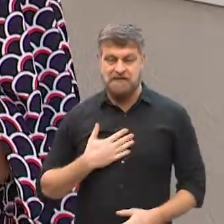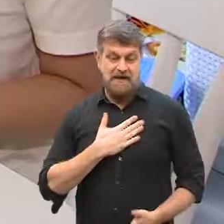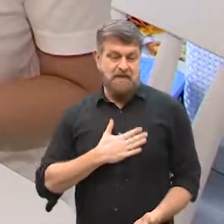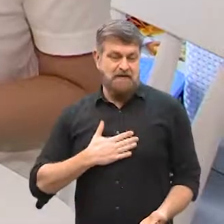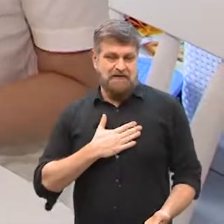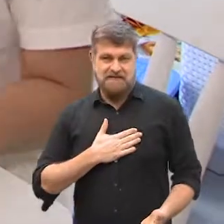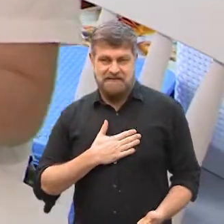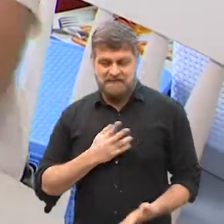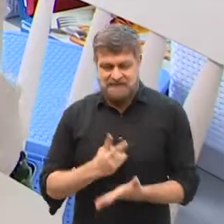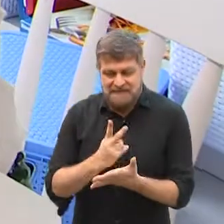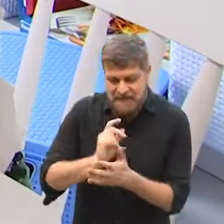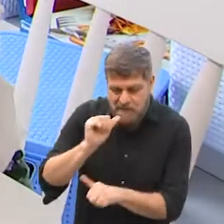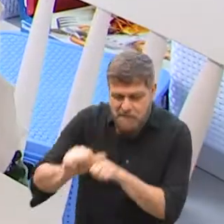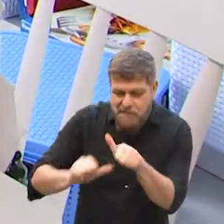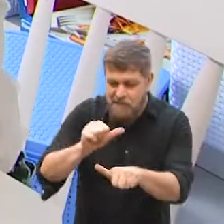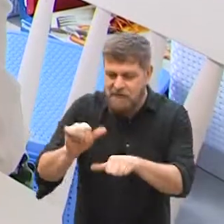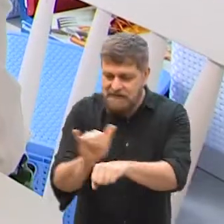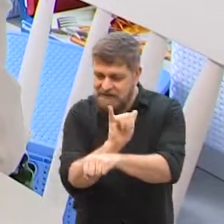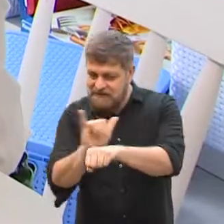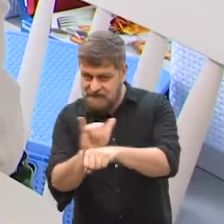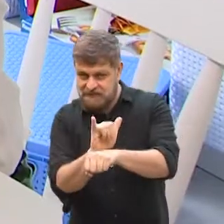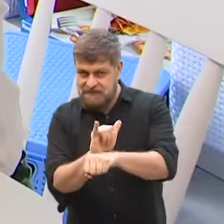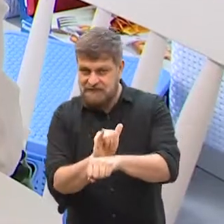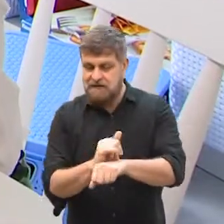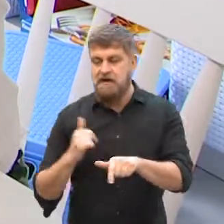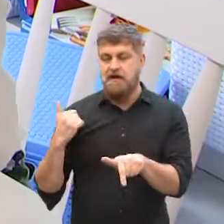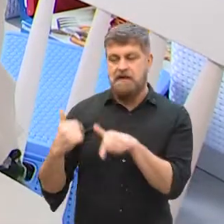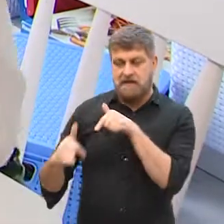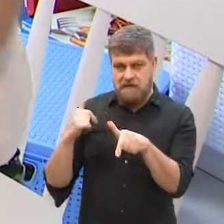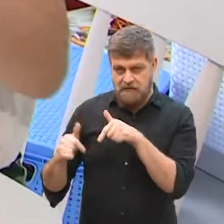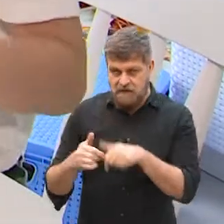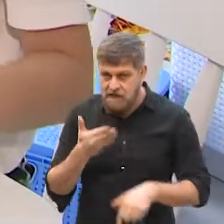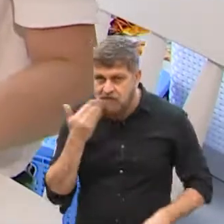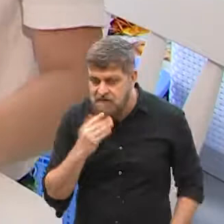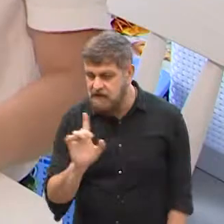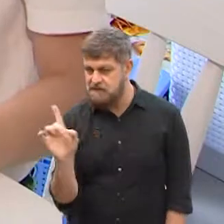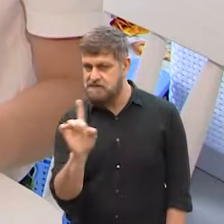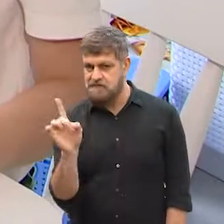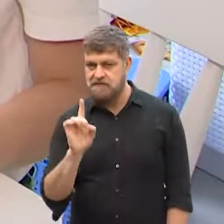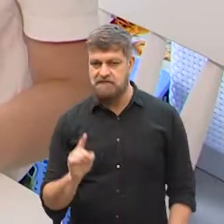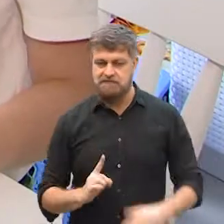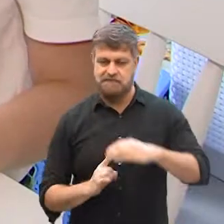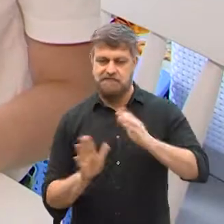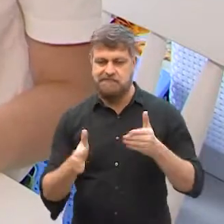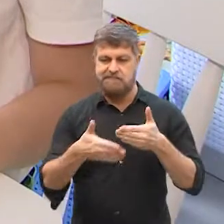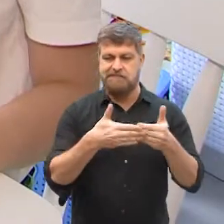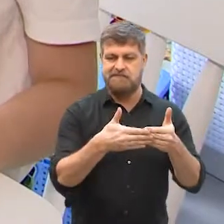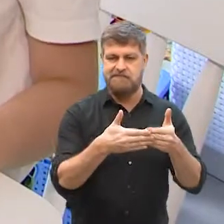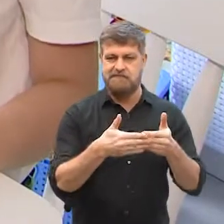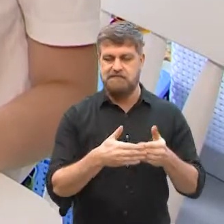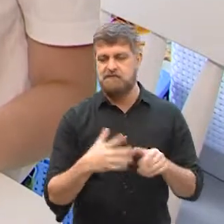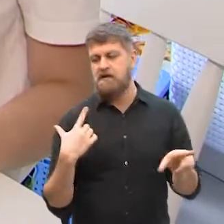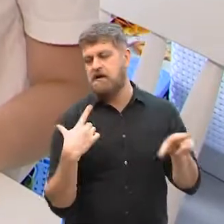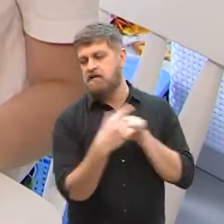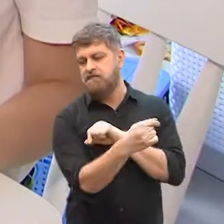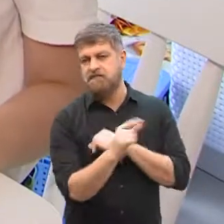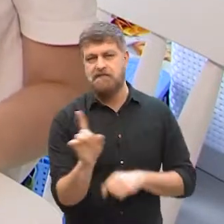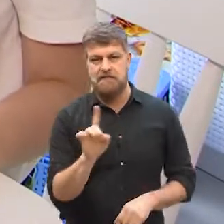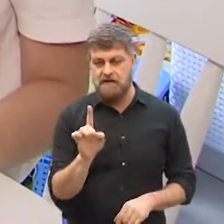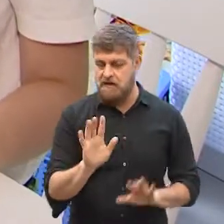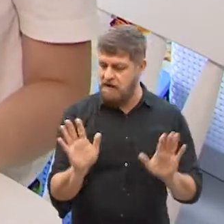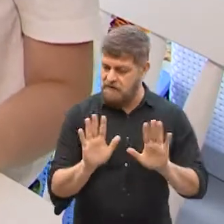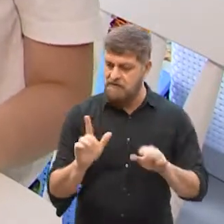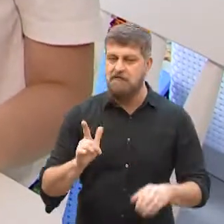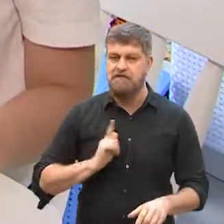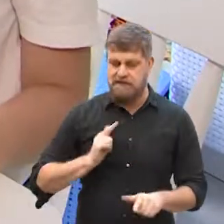gostoso. Eu sei que, assim, é trabalhoso, não é uma profissão que eu fecho a gaveta, vou pra casa e acabou,